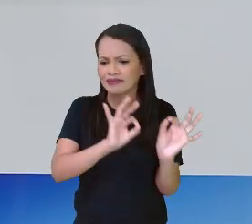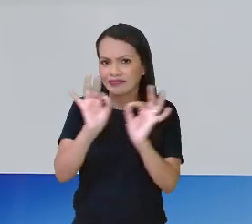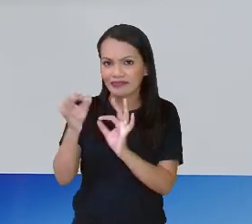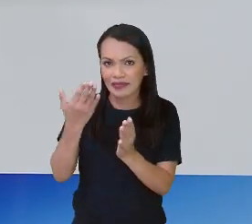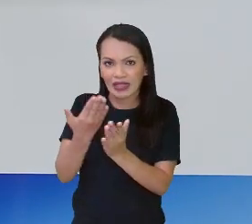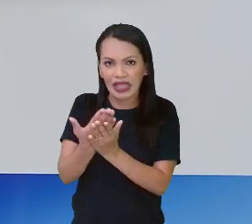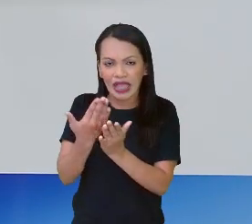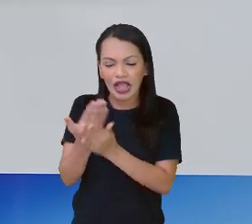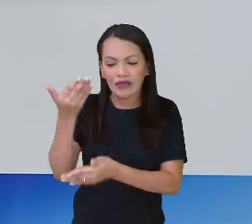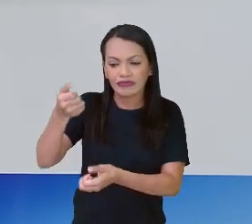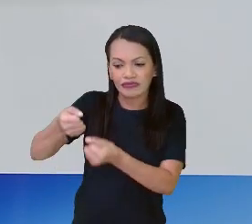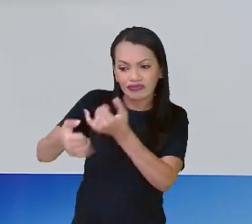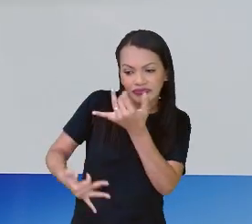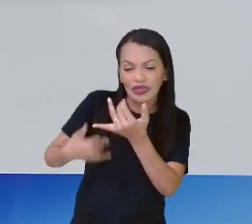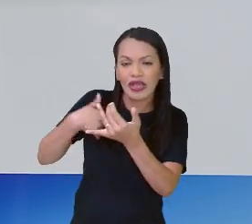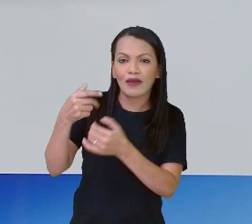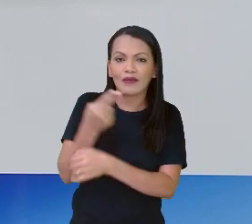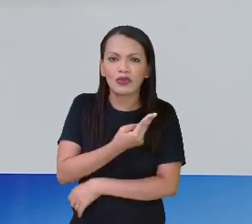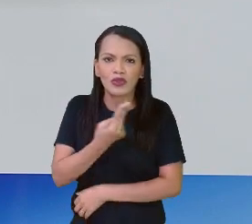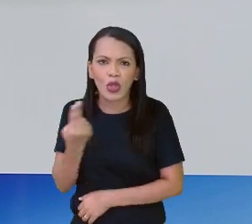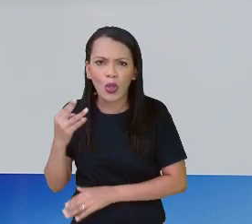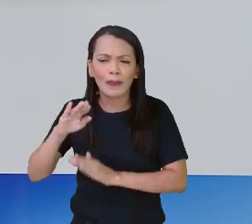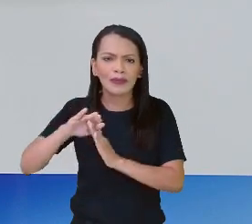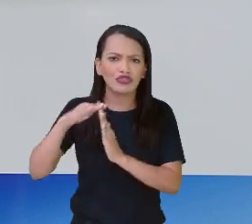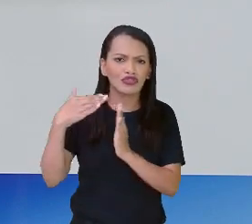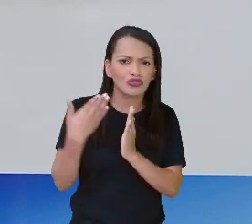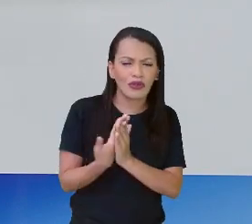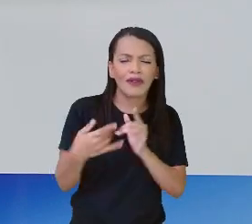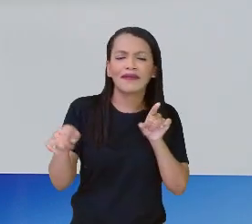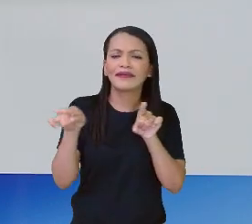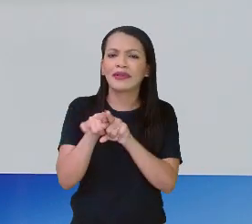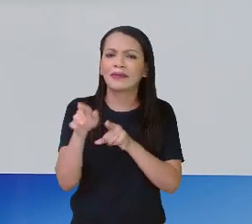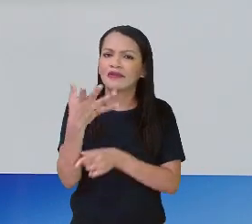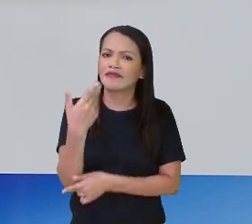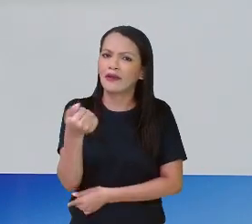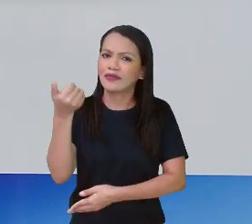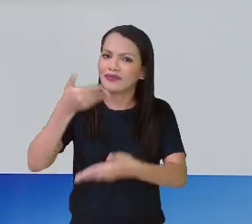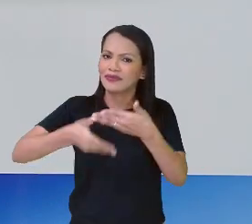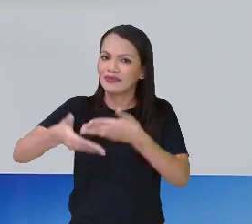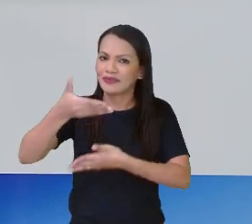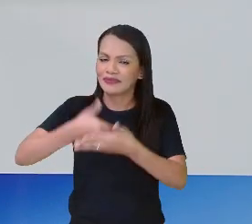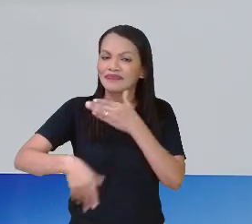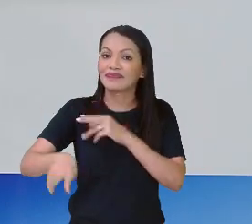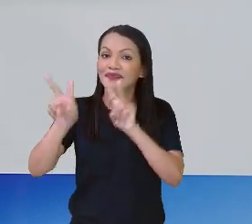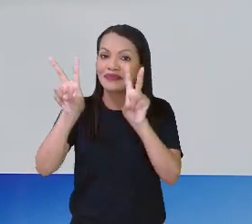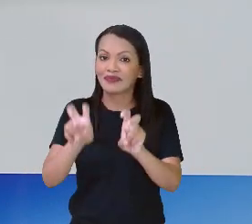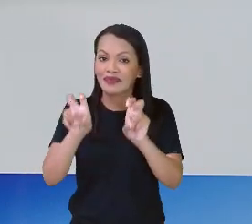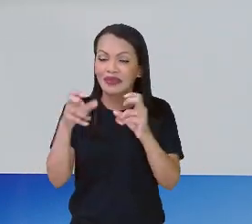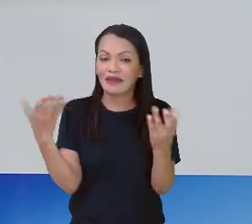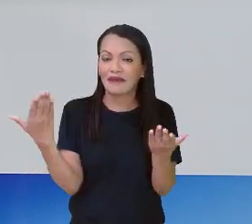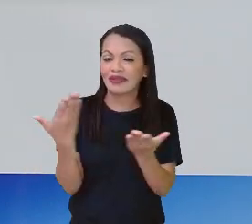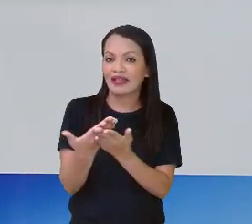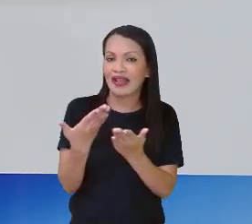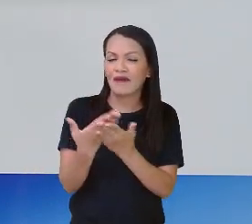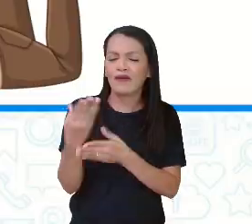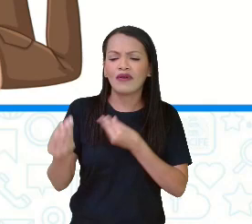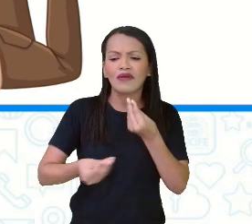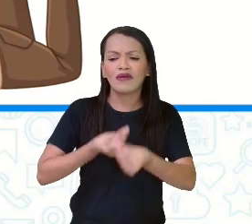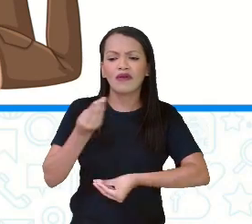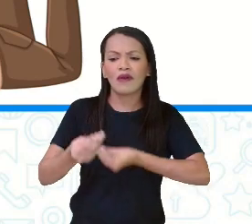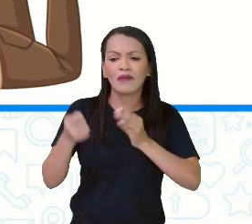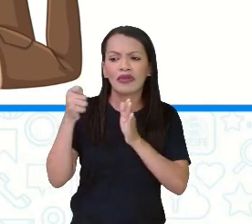também. Coloca o teu nome, o nome da tua escola e vamos participar. Aqui está o tema da aula. Como escrever um